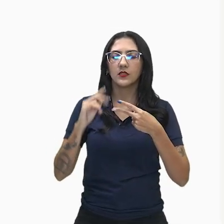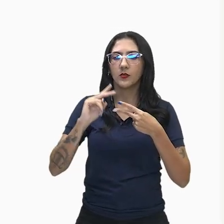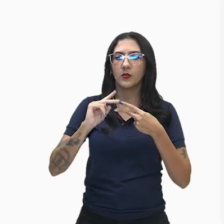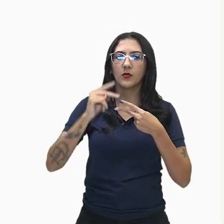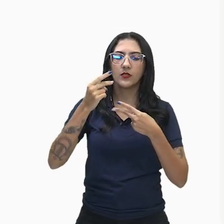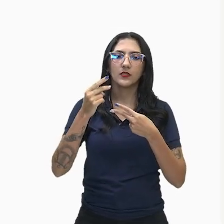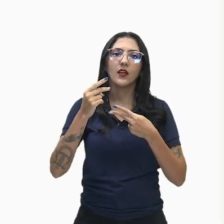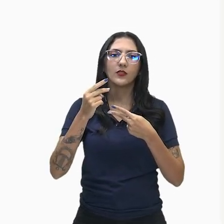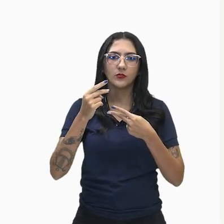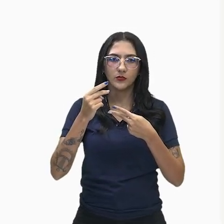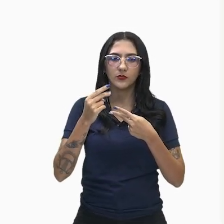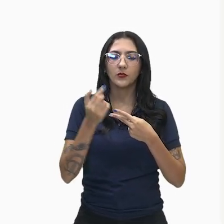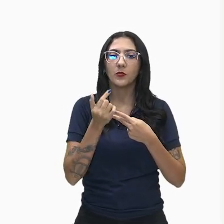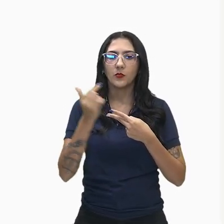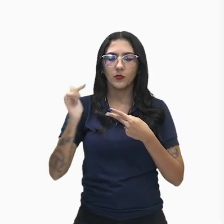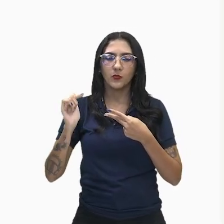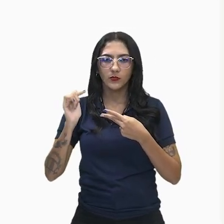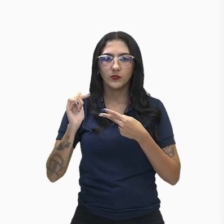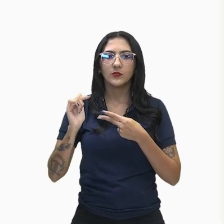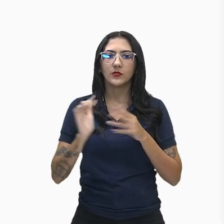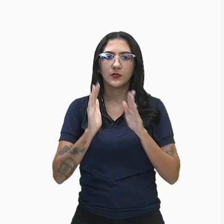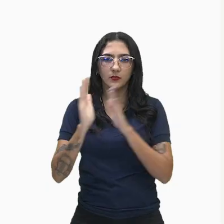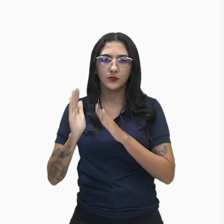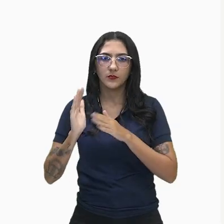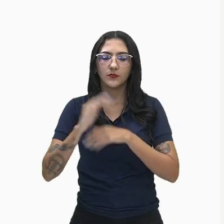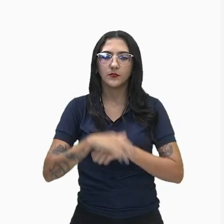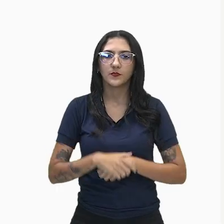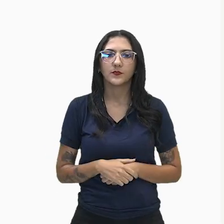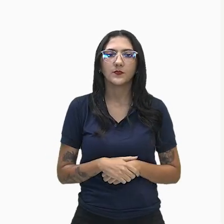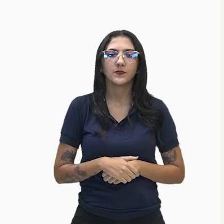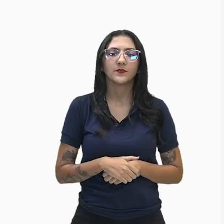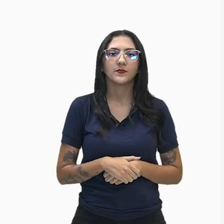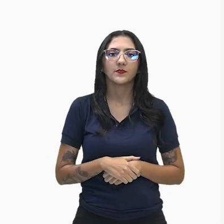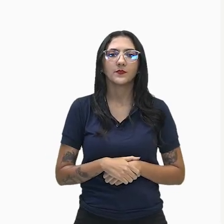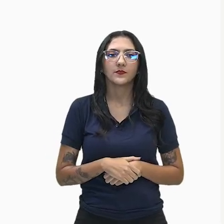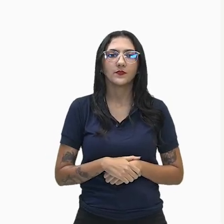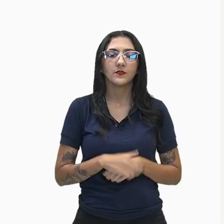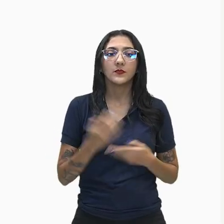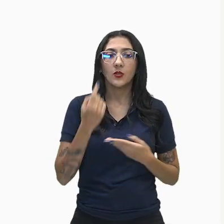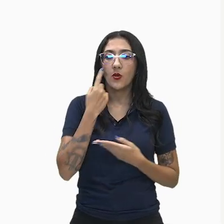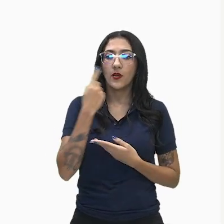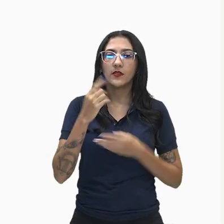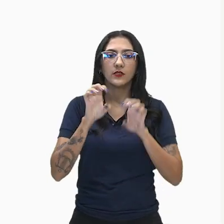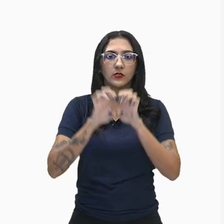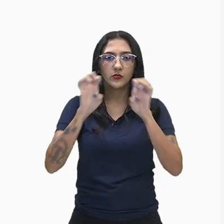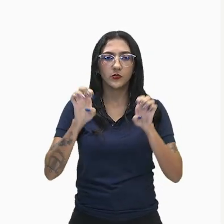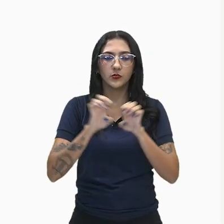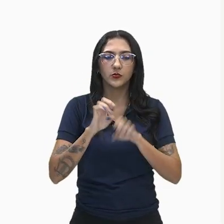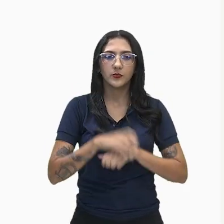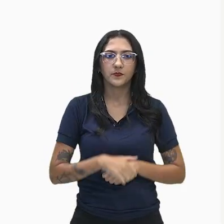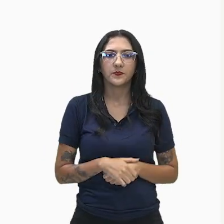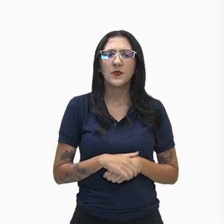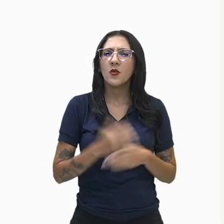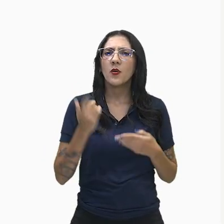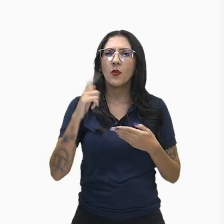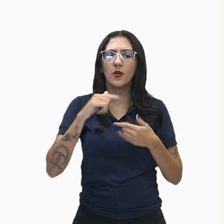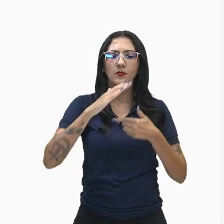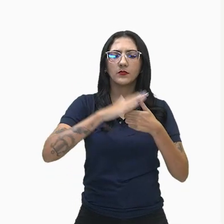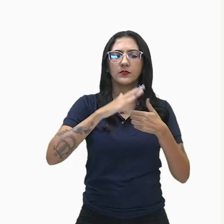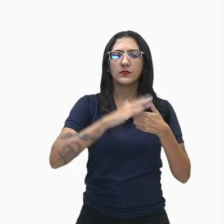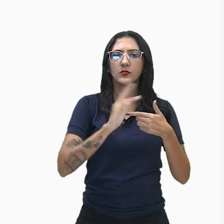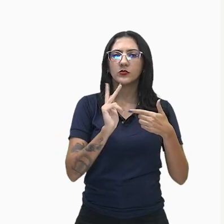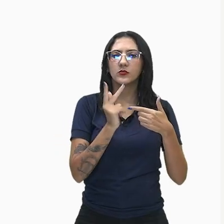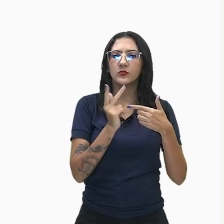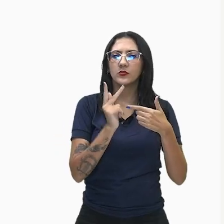outro cateto ao quadrado, né? Quanto vale a hipotenusa? Olha para a imagem que a gente tem.